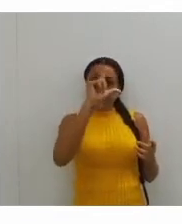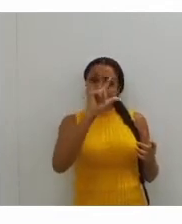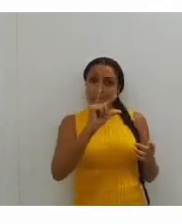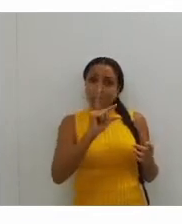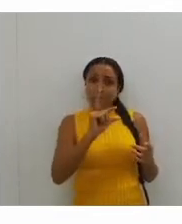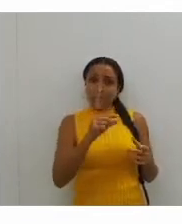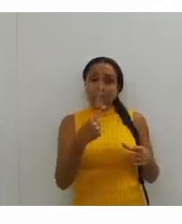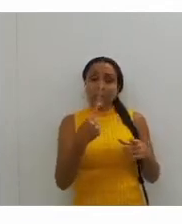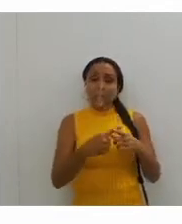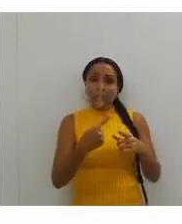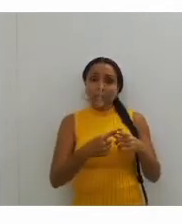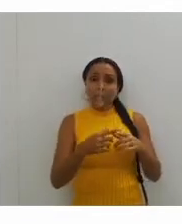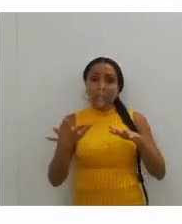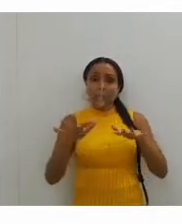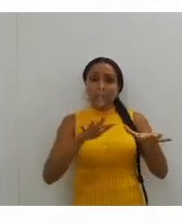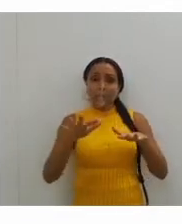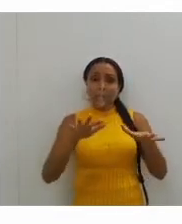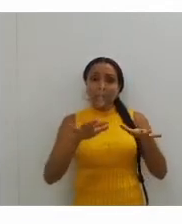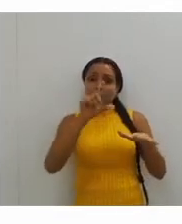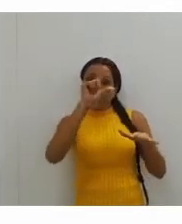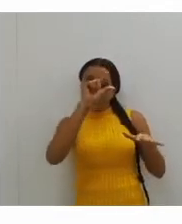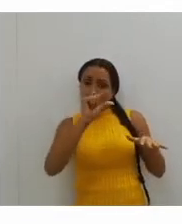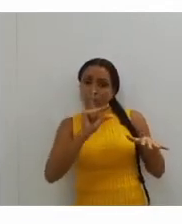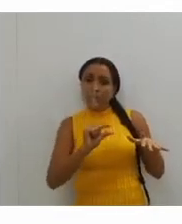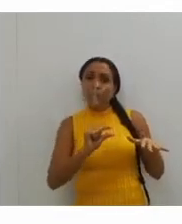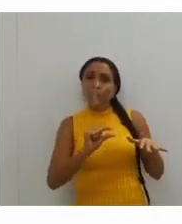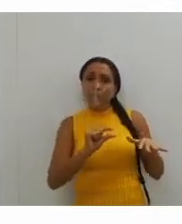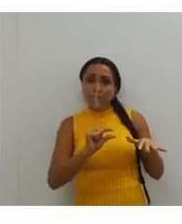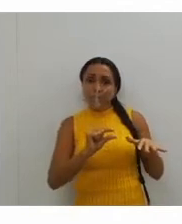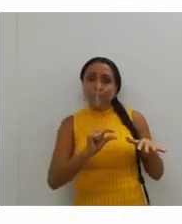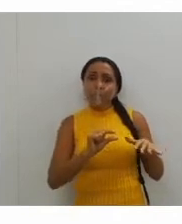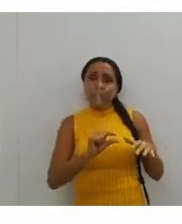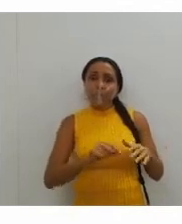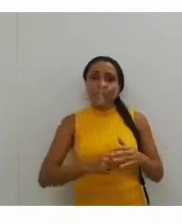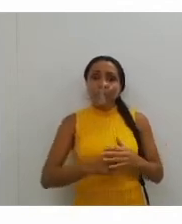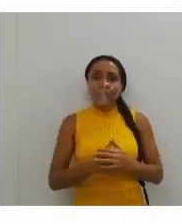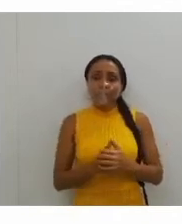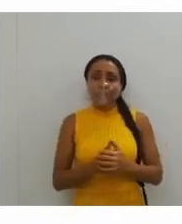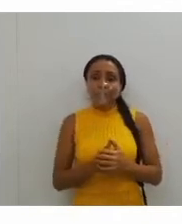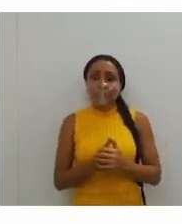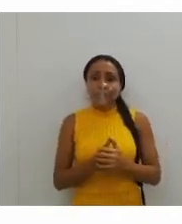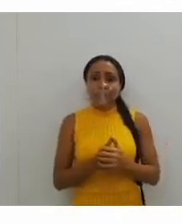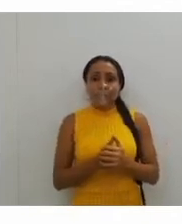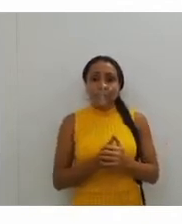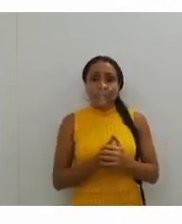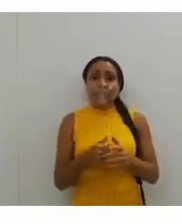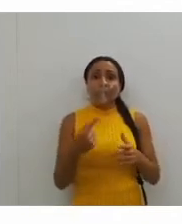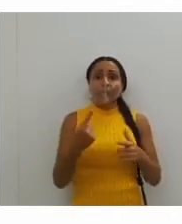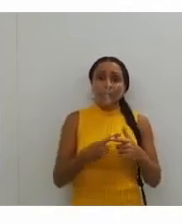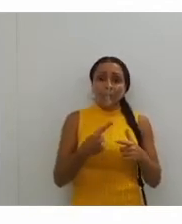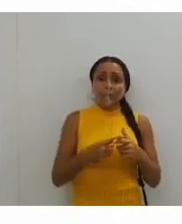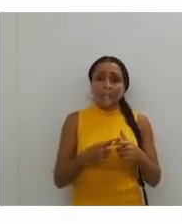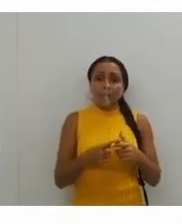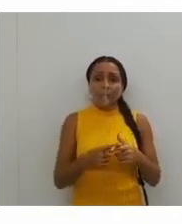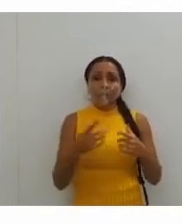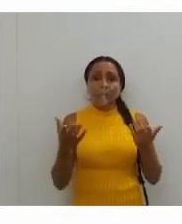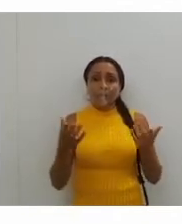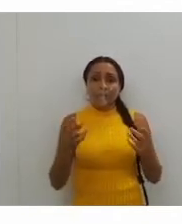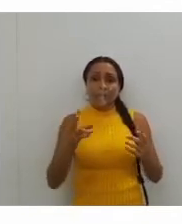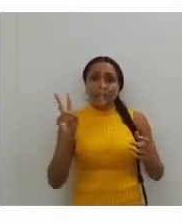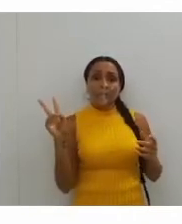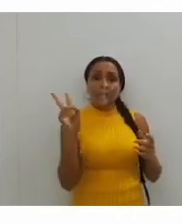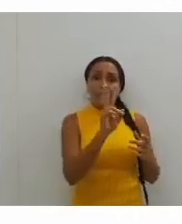porque o movimento é retardado. Não é movimento doido, não. Chama de retardado. É porque é aquele que a